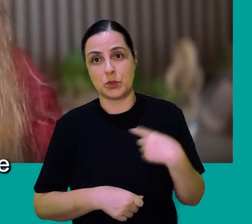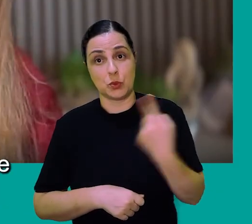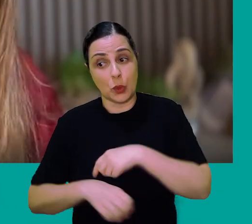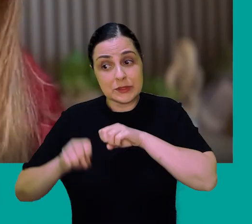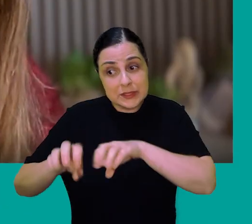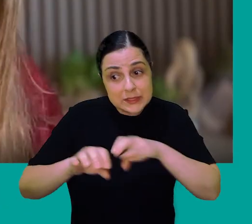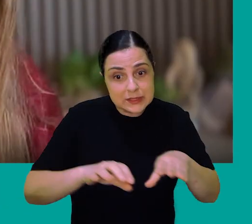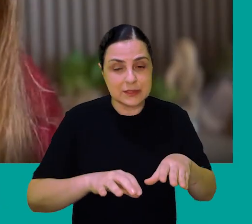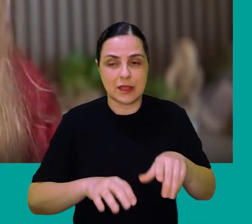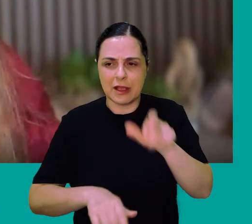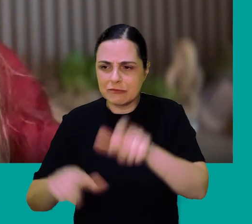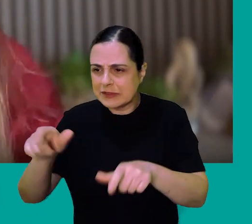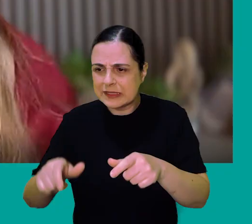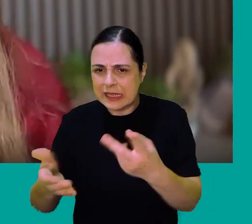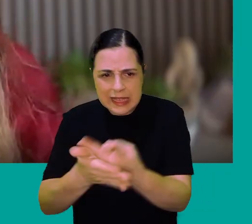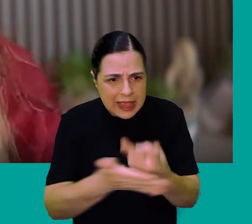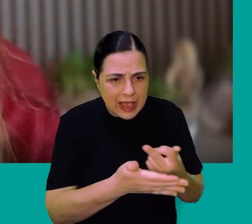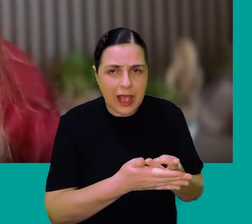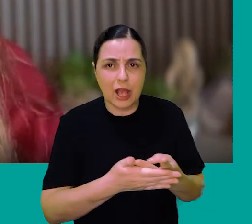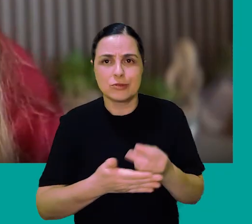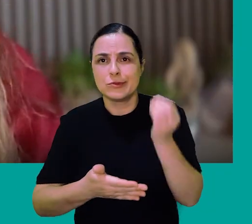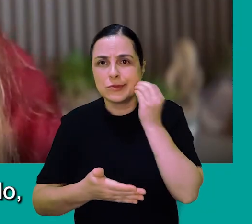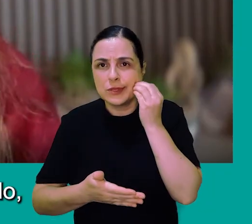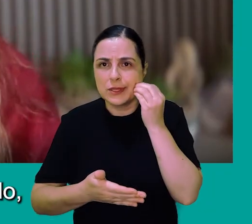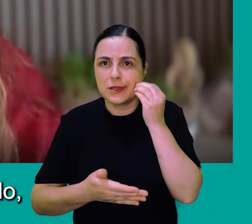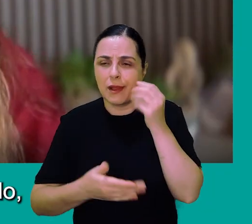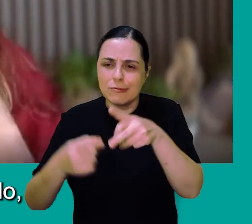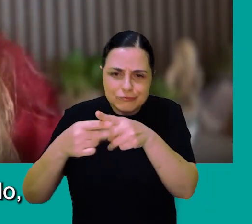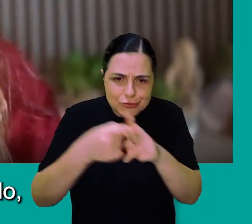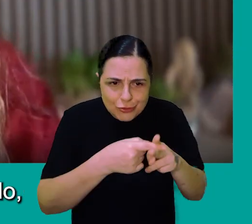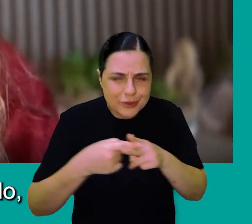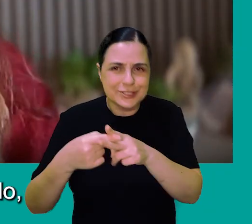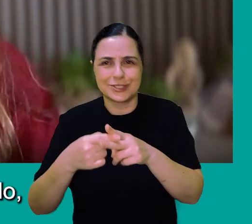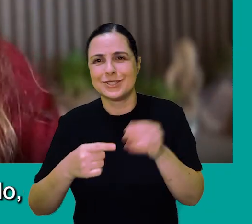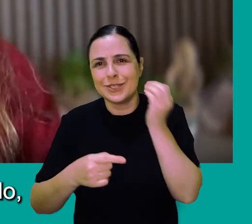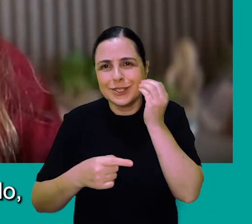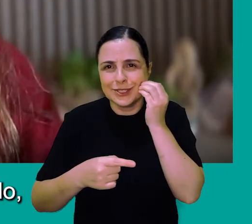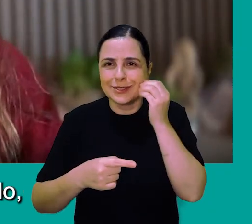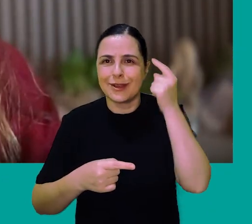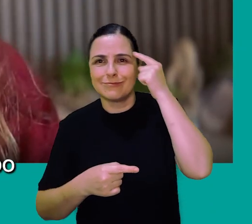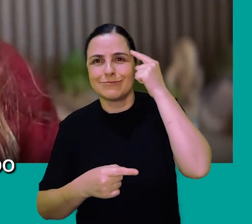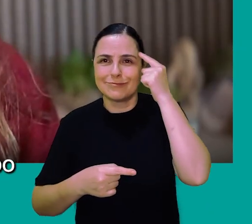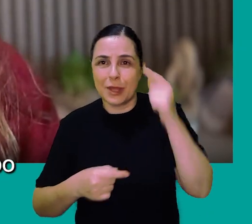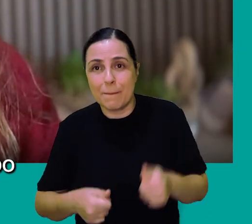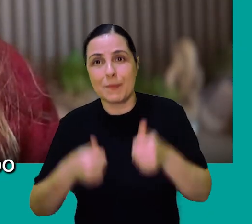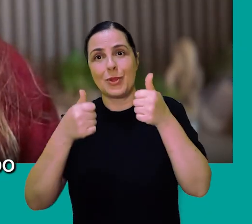e corrigir determinados vícios e vieses que a gente tem, né, então, quando a gente, por exemplo,